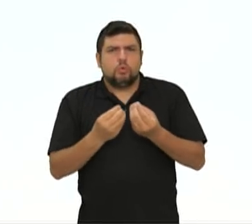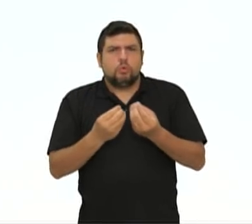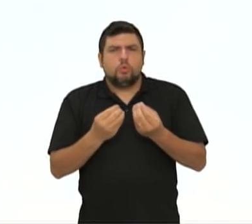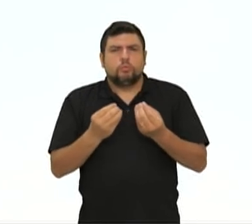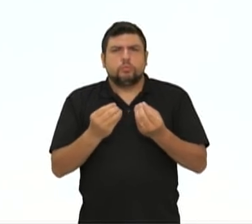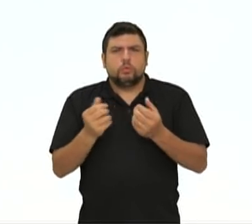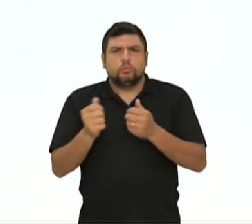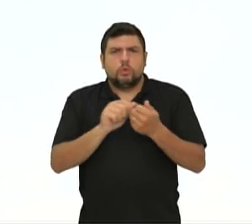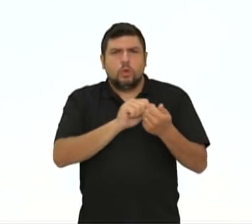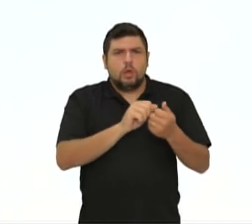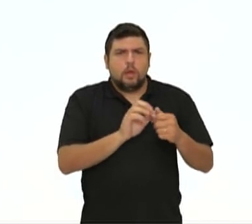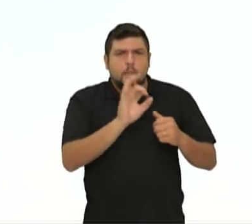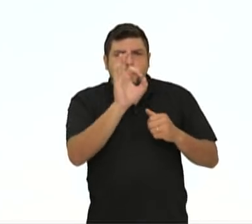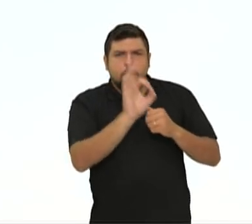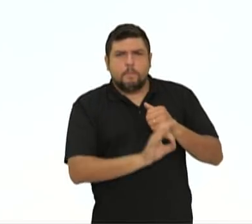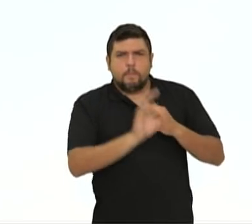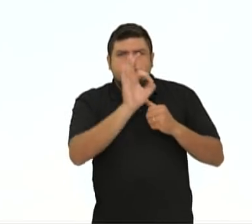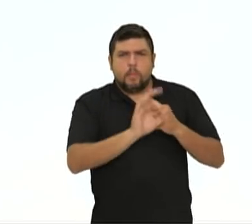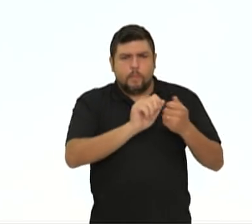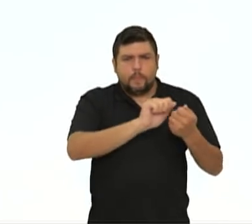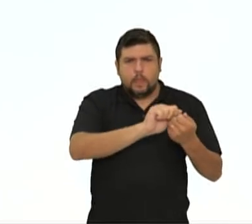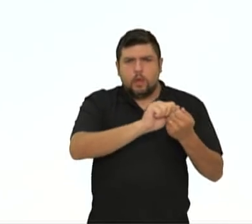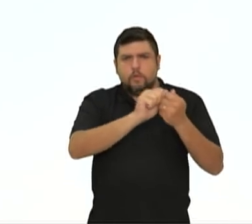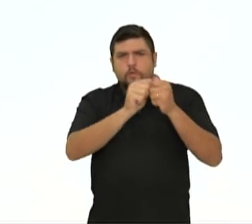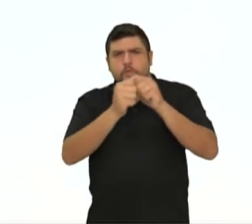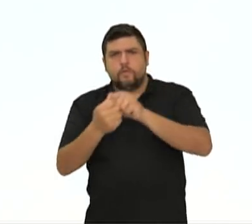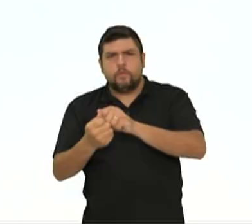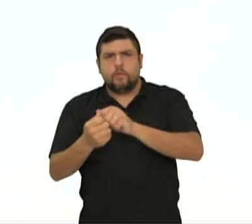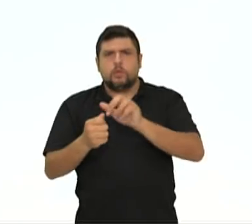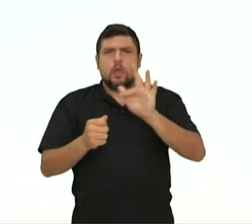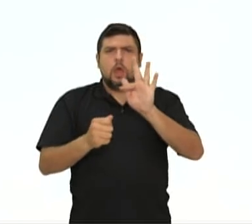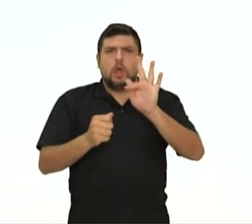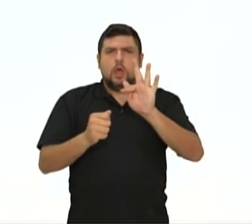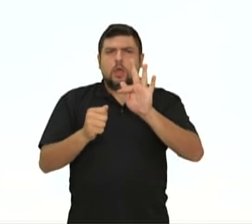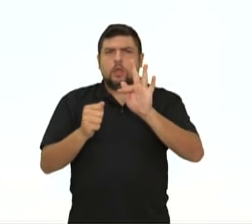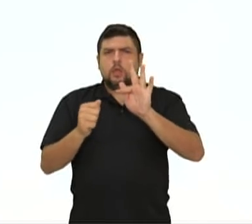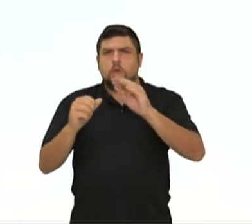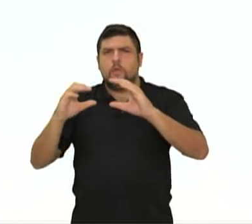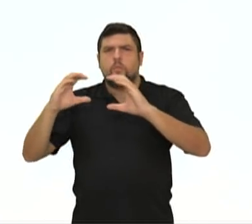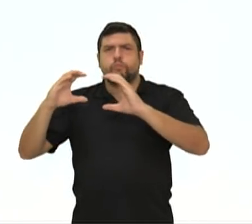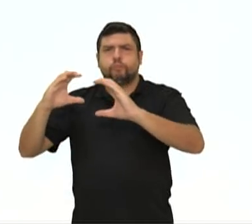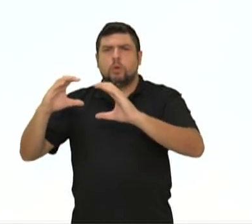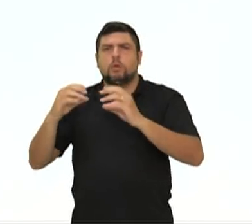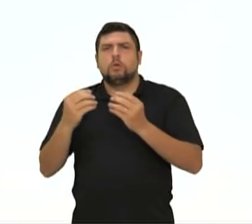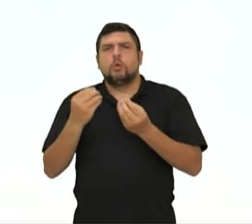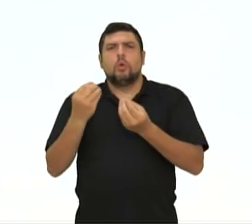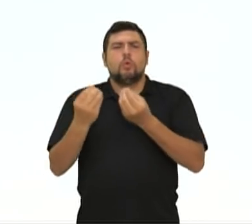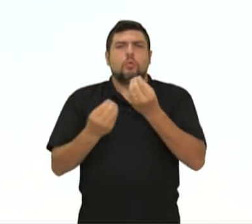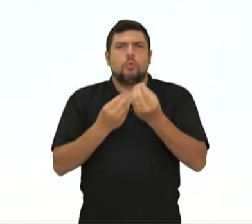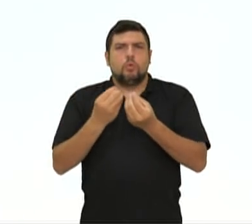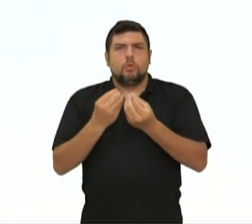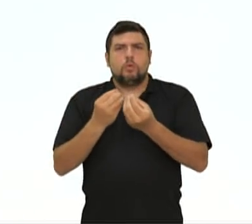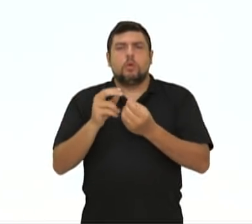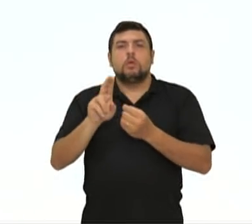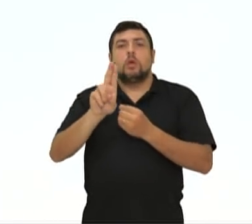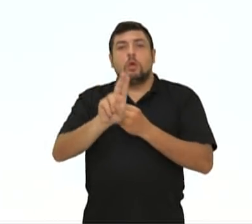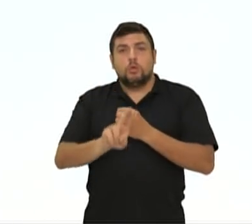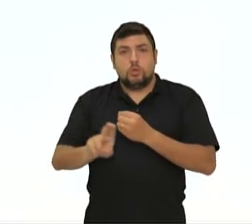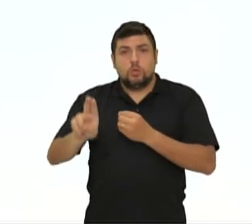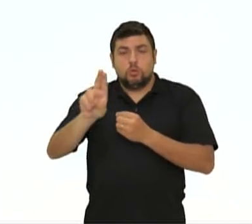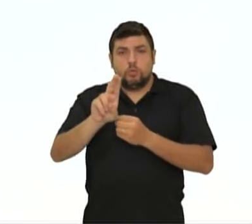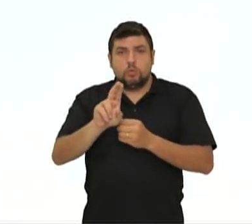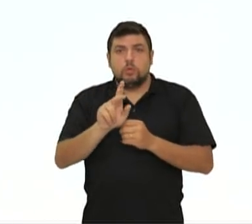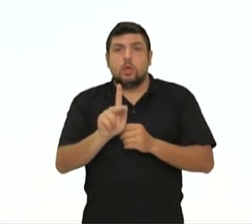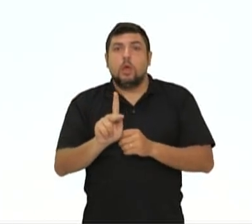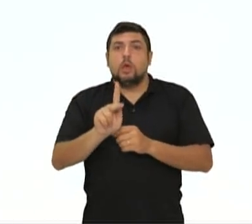função? Por que adiantou resolver o problema se eu ainda não quero ver a função? Tem sim. Como que eu faço? Eu vou usar o quilo,